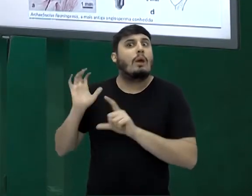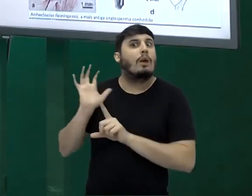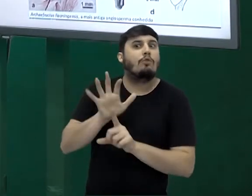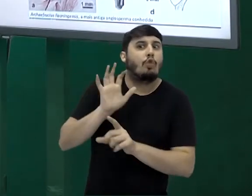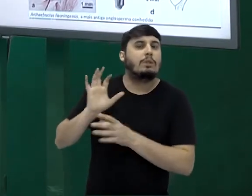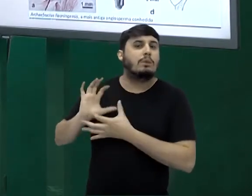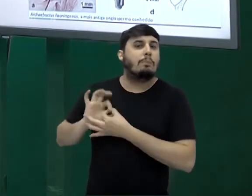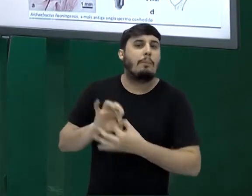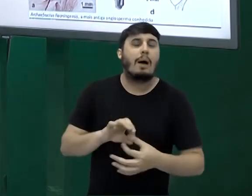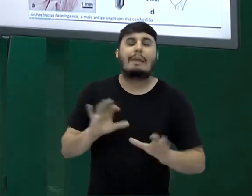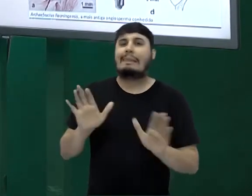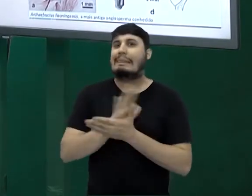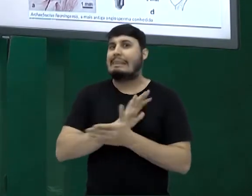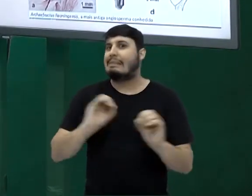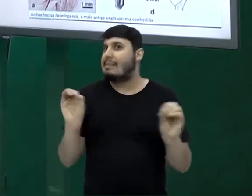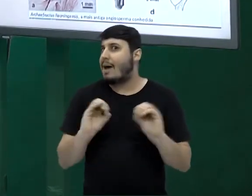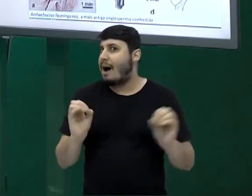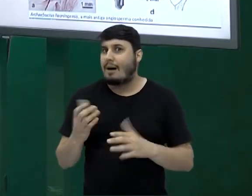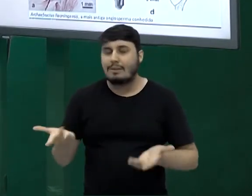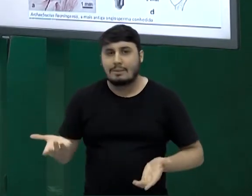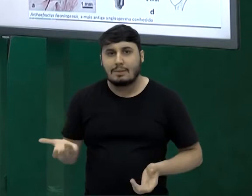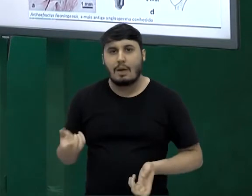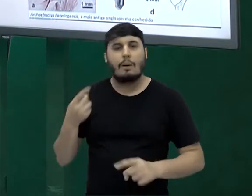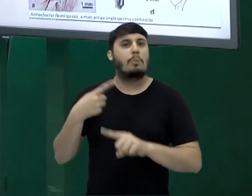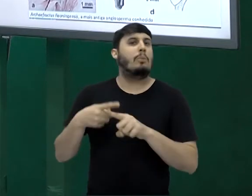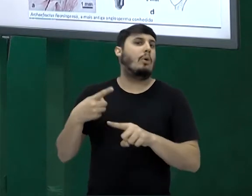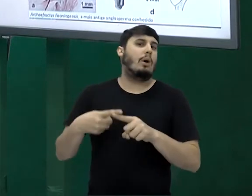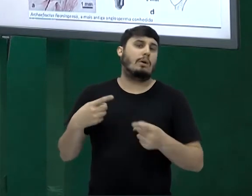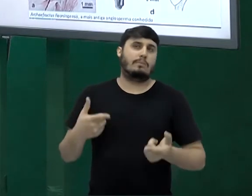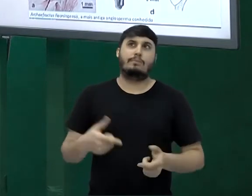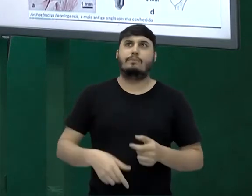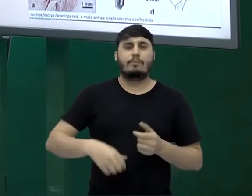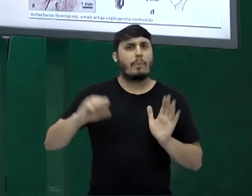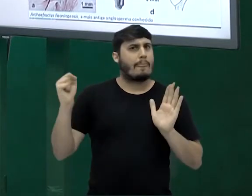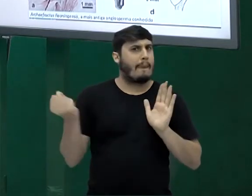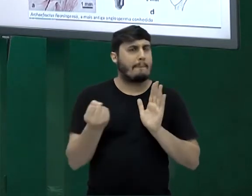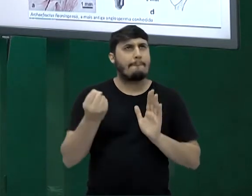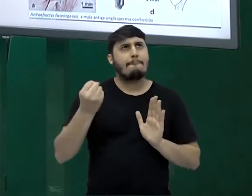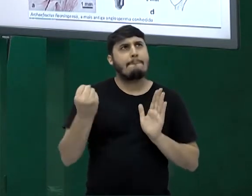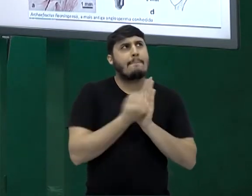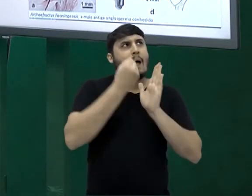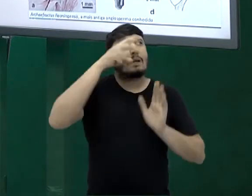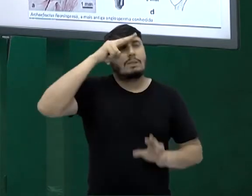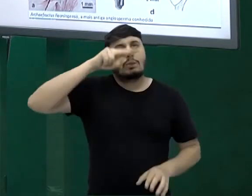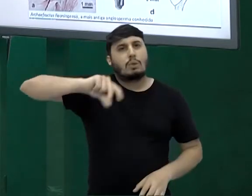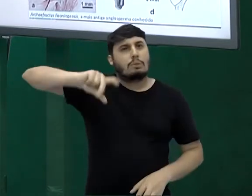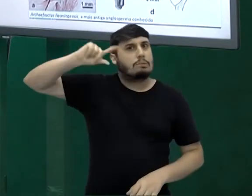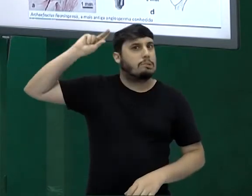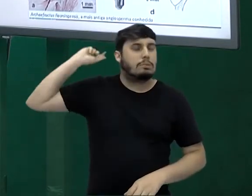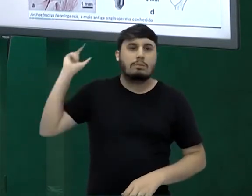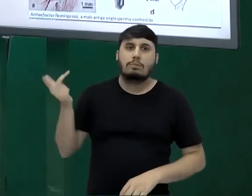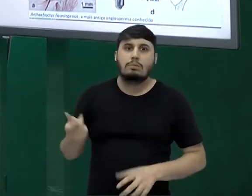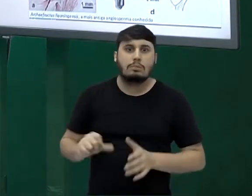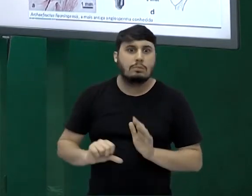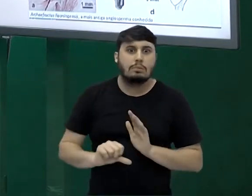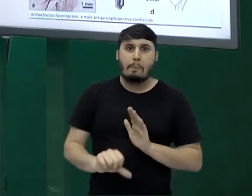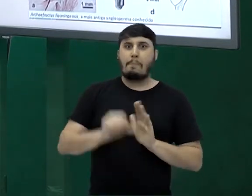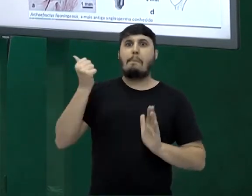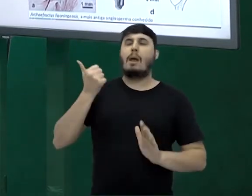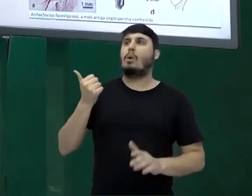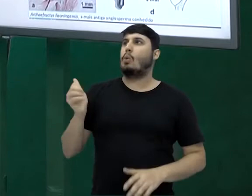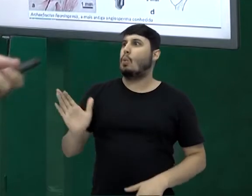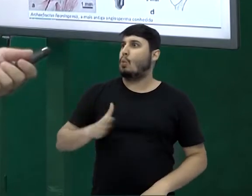outro planeta, assim, bom, surgido do nada aqui, tá? Os registros fósseis de angiosperma, eles do nada tem uma